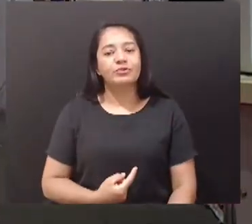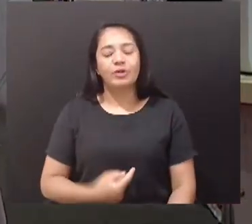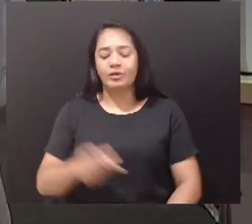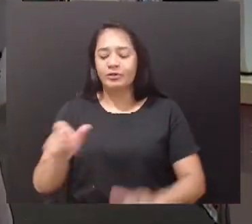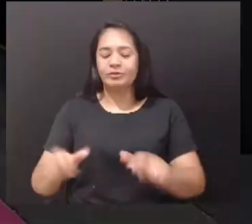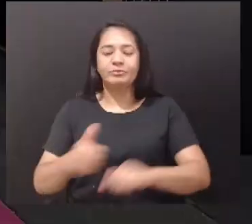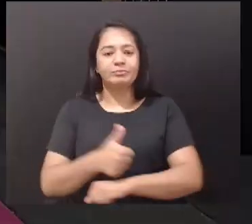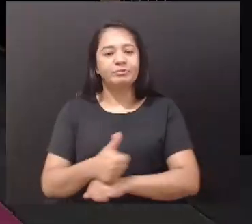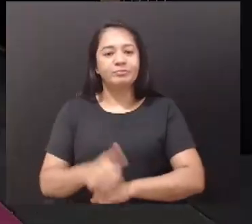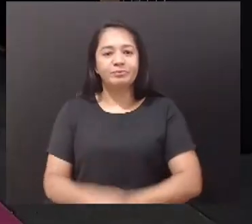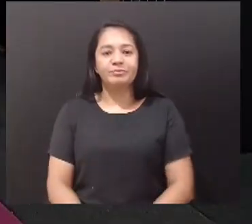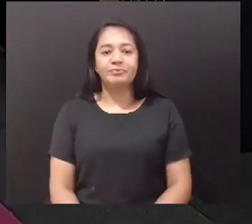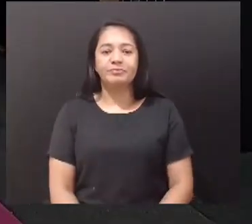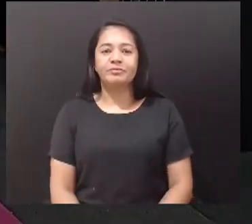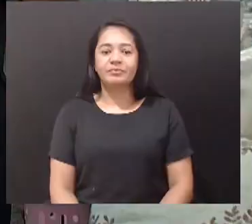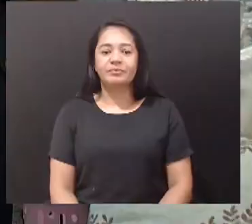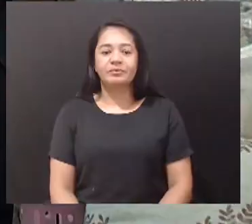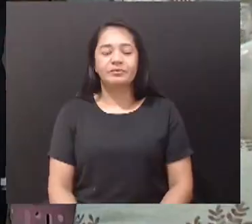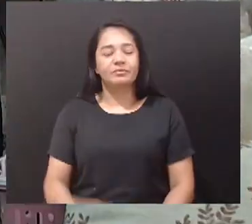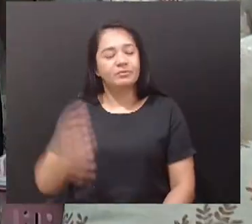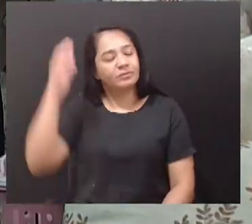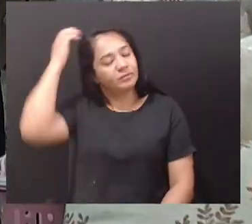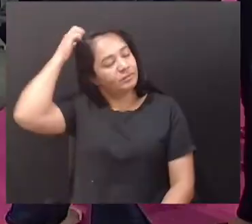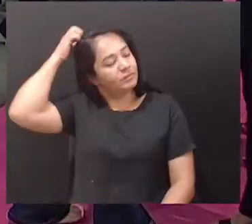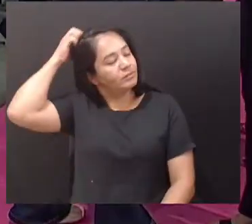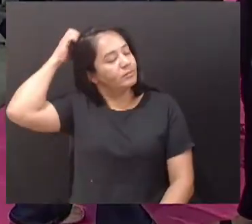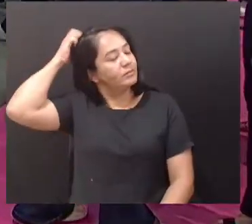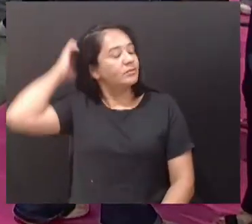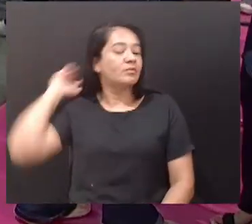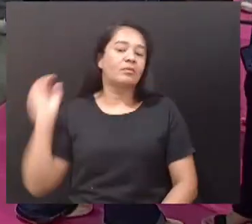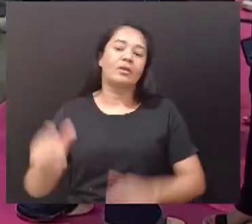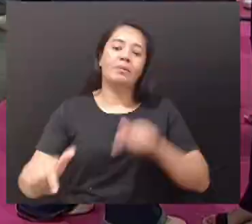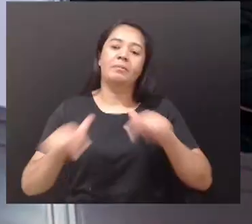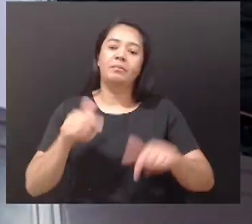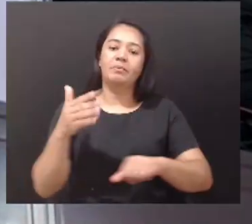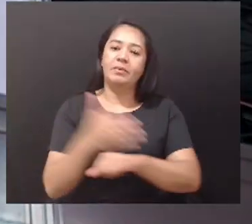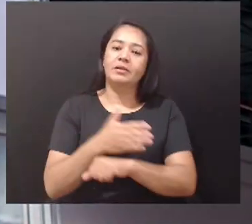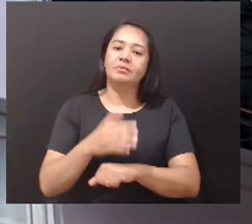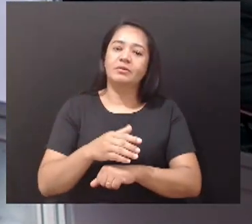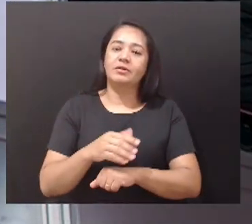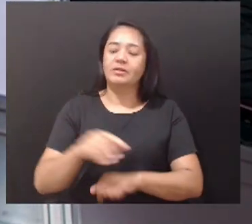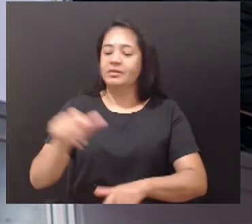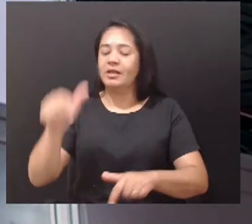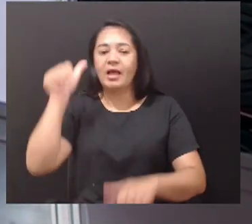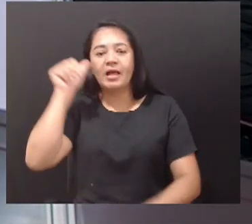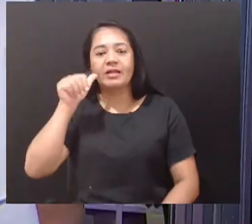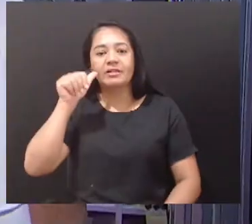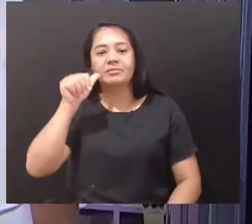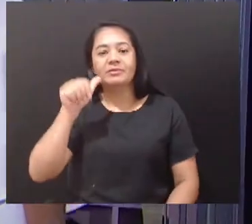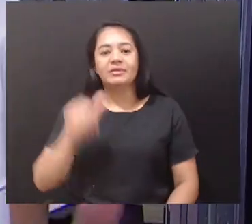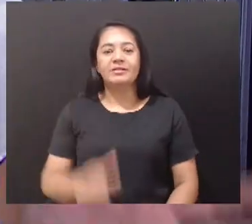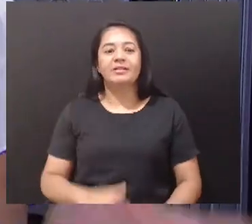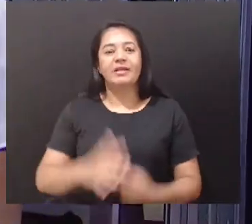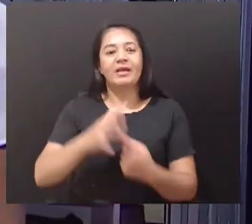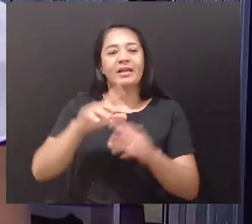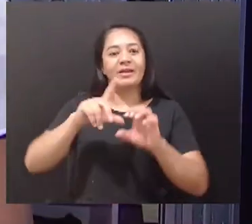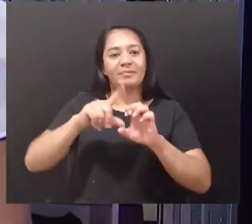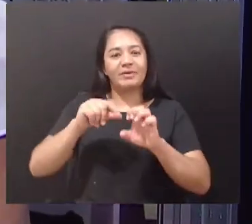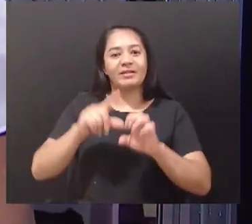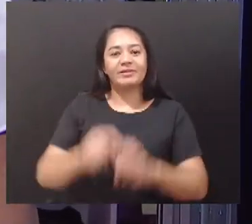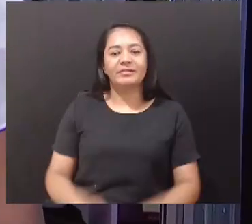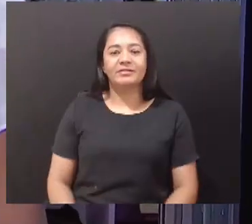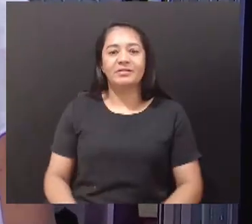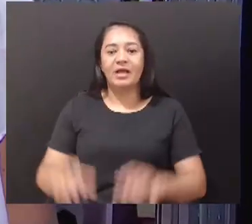também participou da primeira Criativa Campinas foram as artesãs da Feira da Mulher Empreendedora. Esse espaço aqui